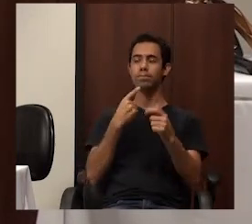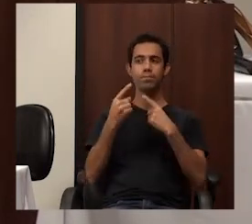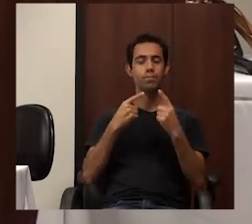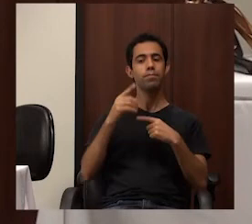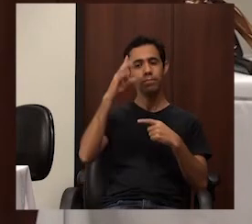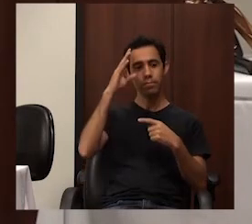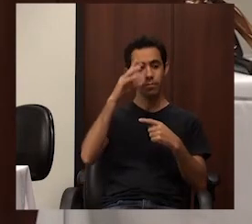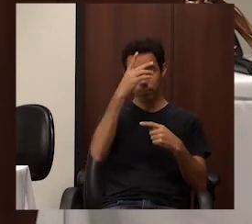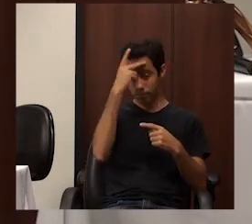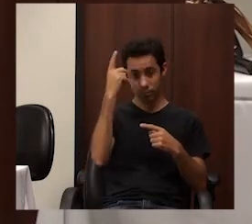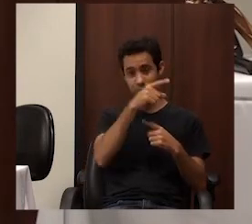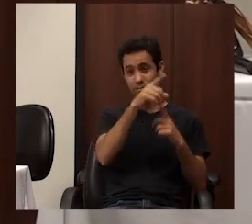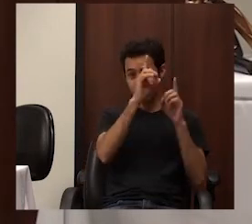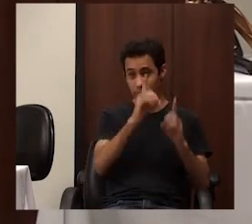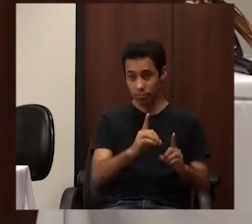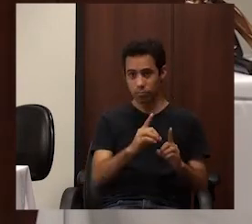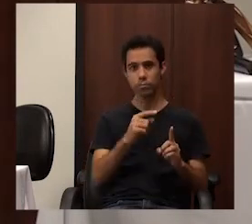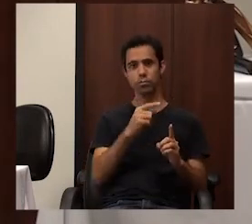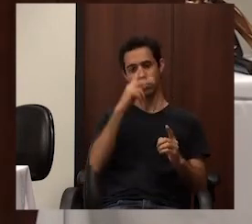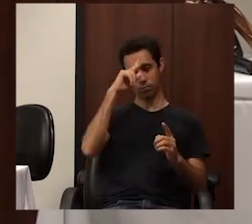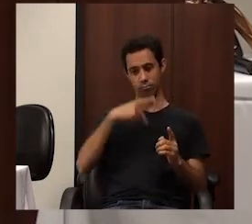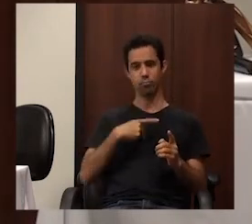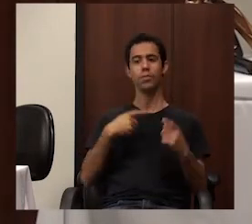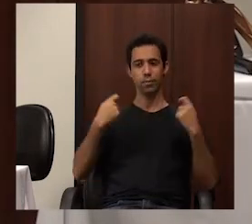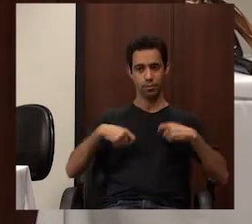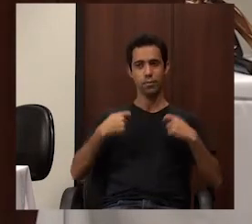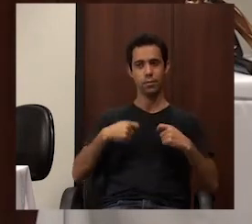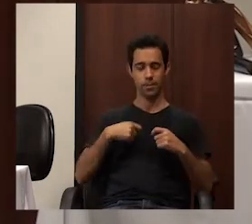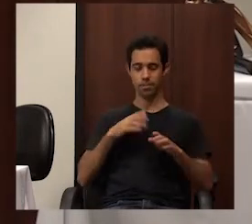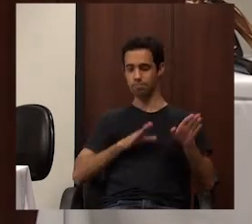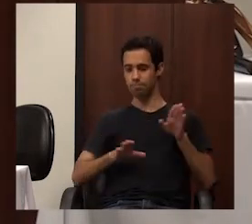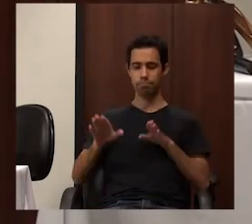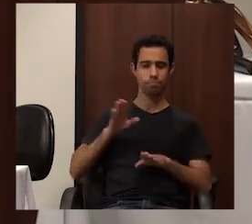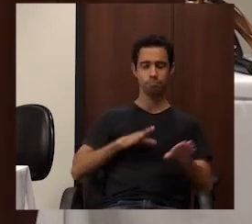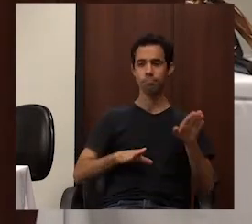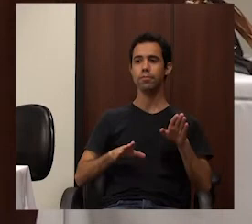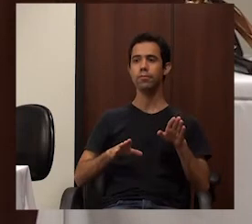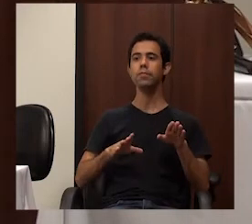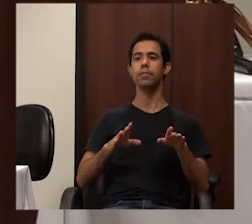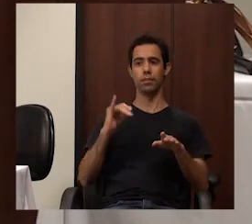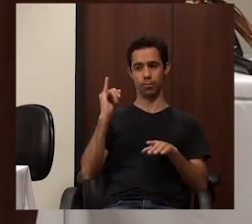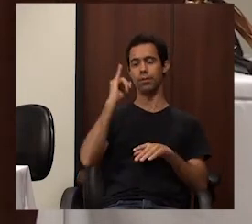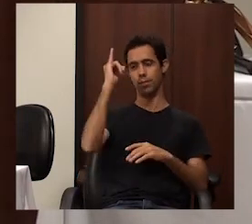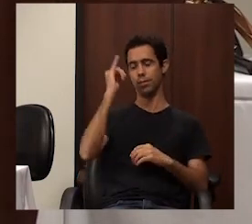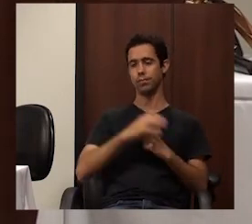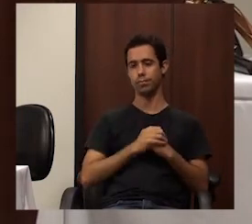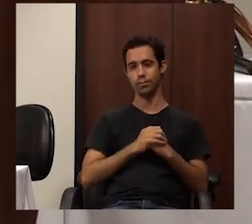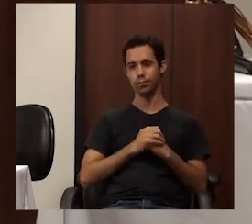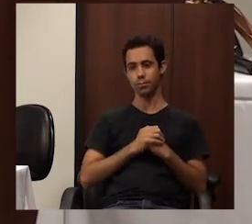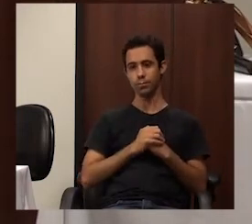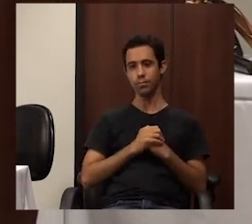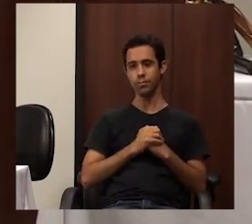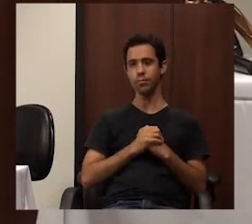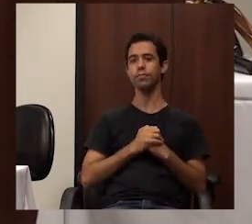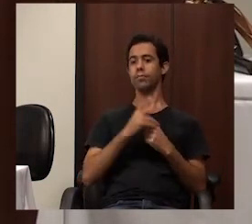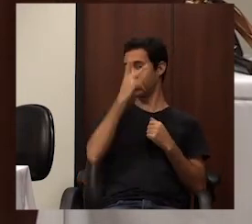deve conquistar, né? A independência consigo própria, né? E o espelho social é muito importante, de outras pessoas que têm a